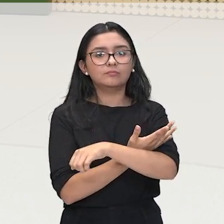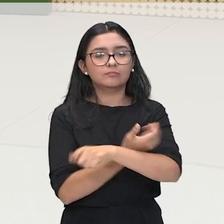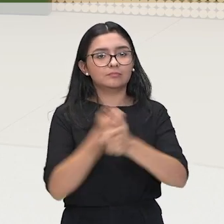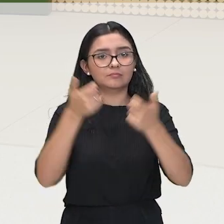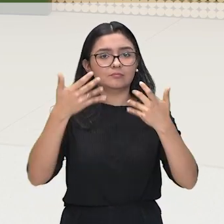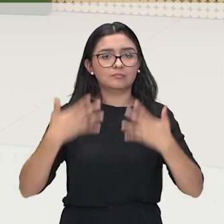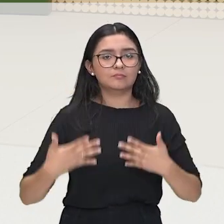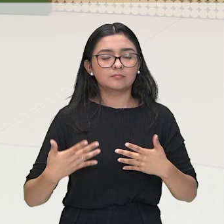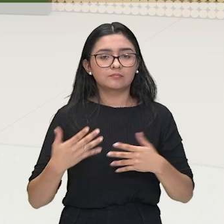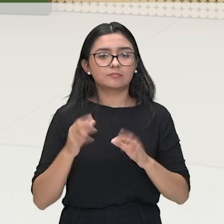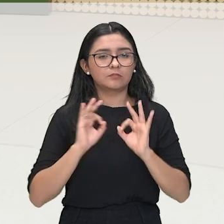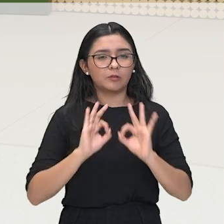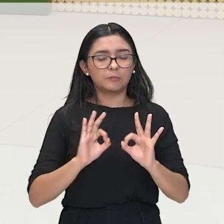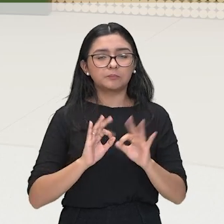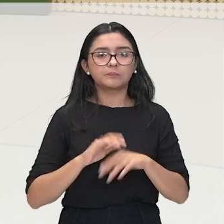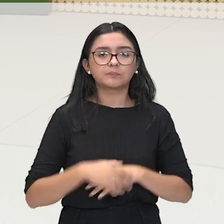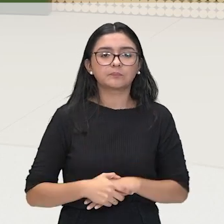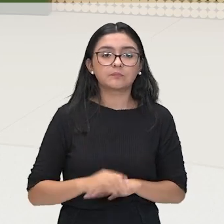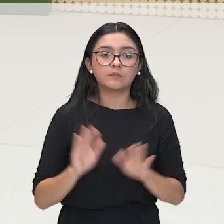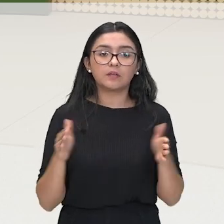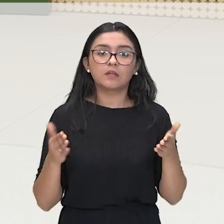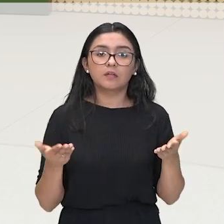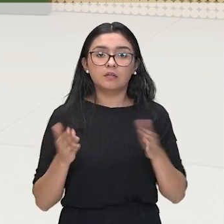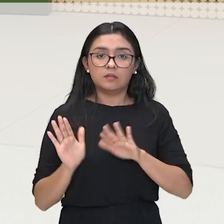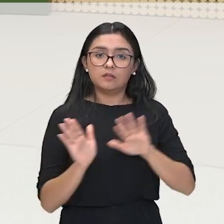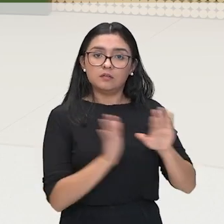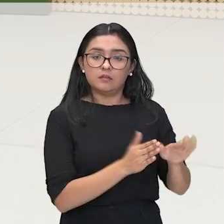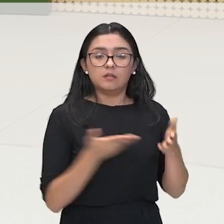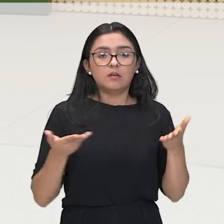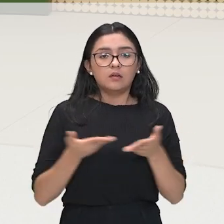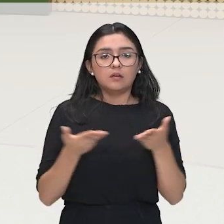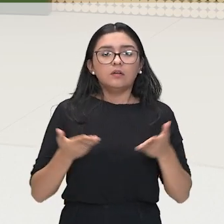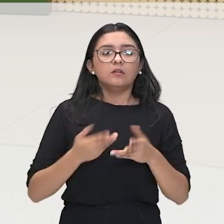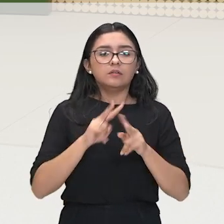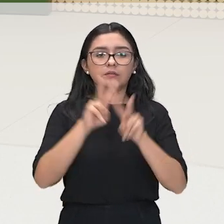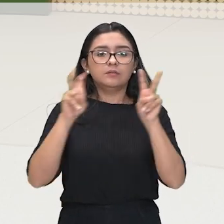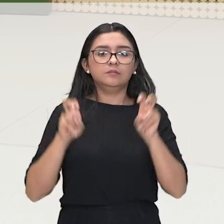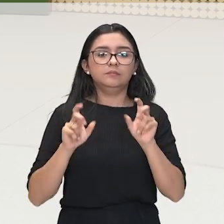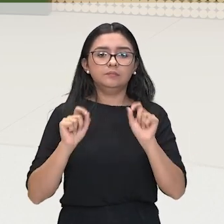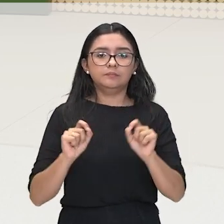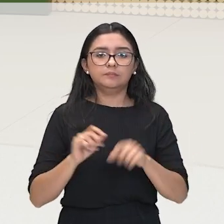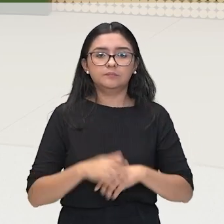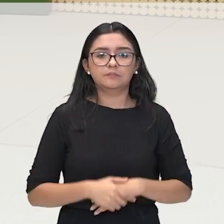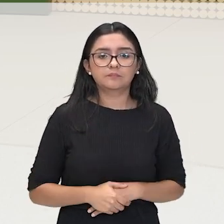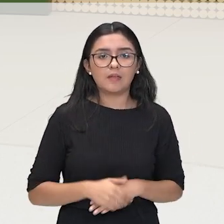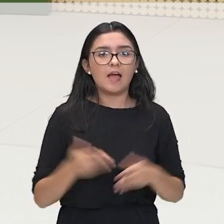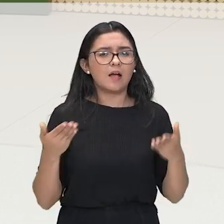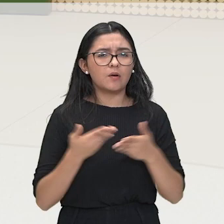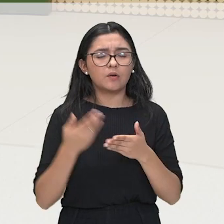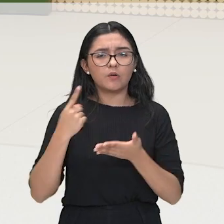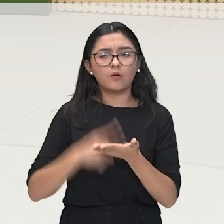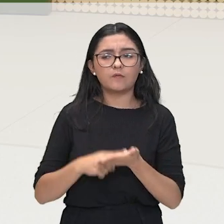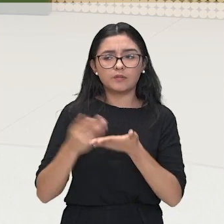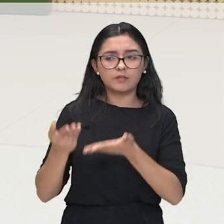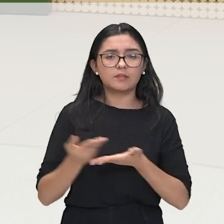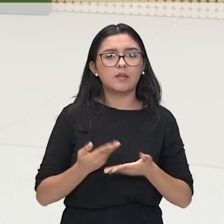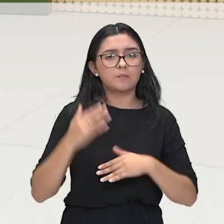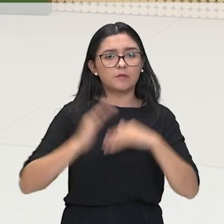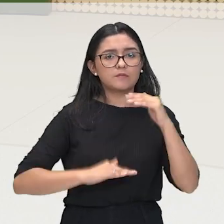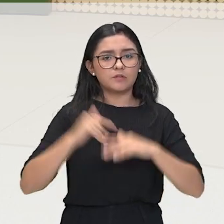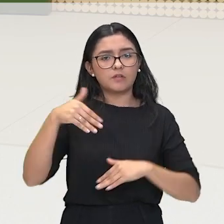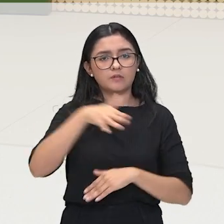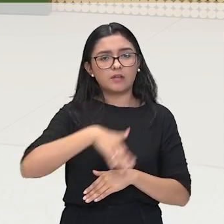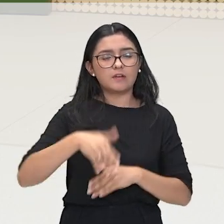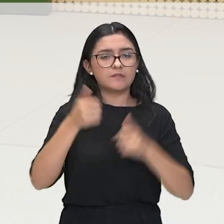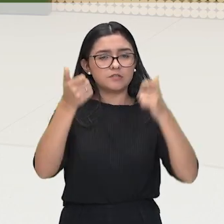explicação. Mas agora, vamos falar mais sobre refração? E para isso, eu trouxe um especialista na área que ele vai te